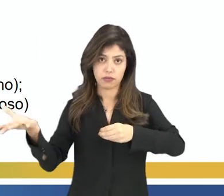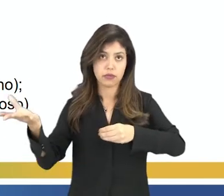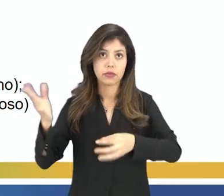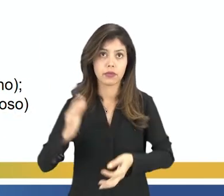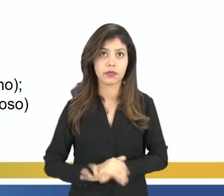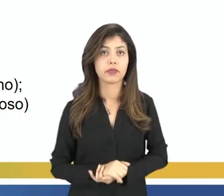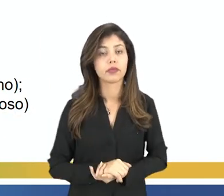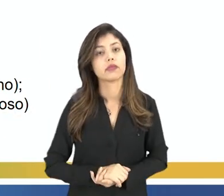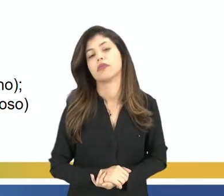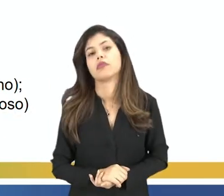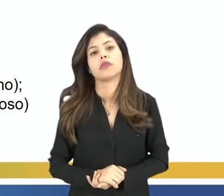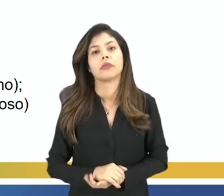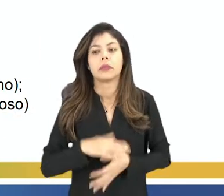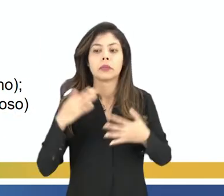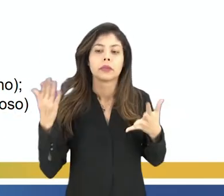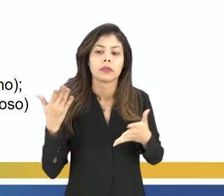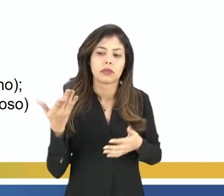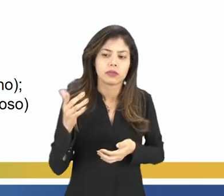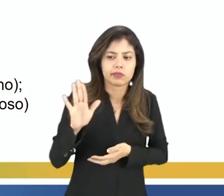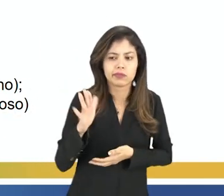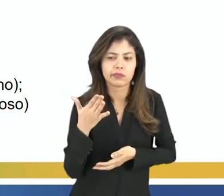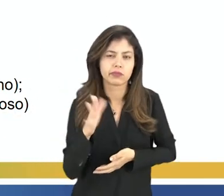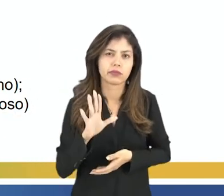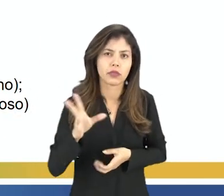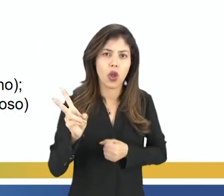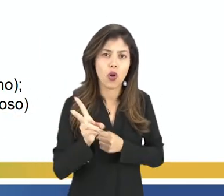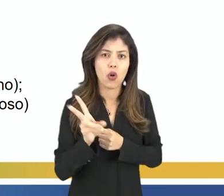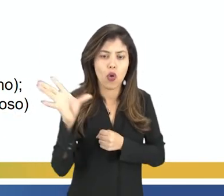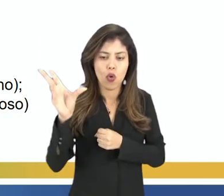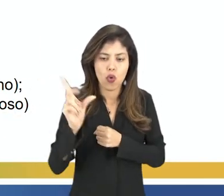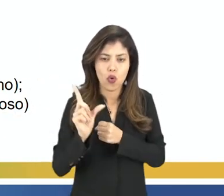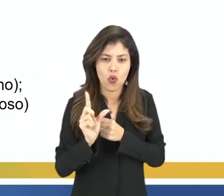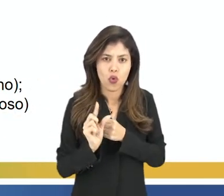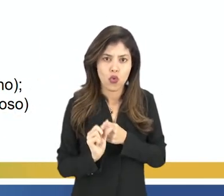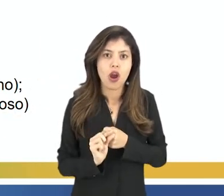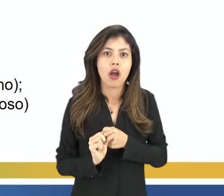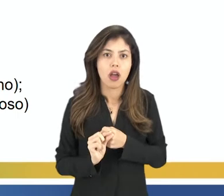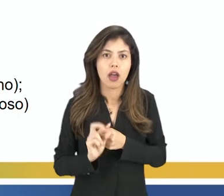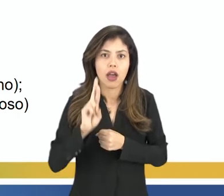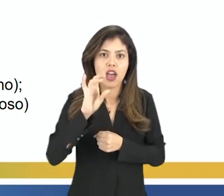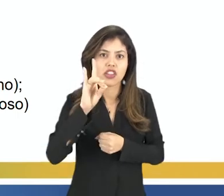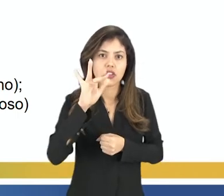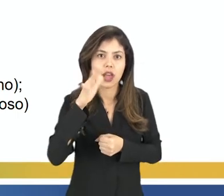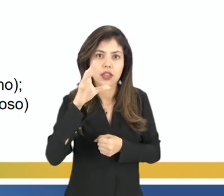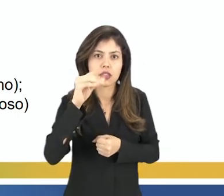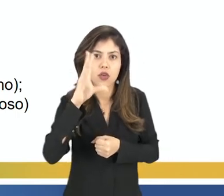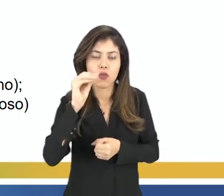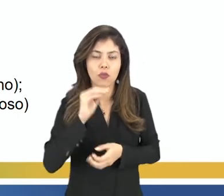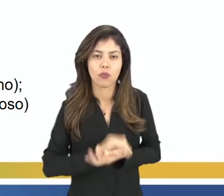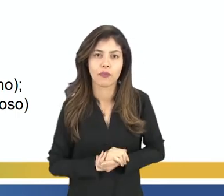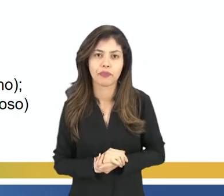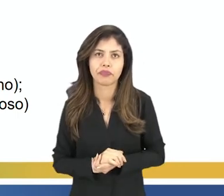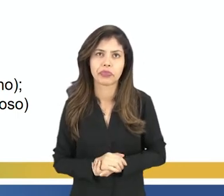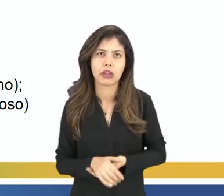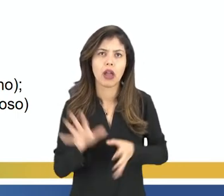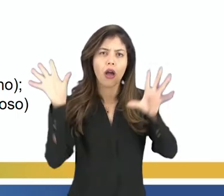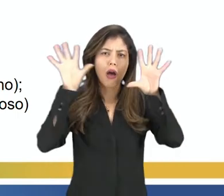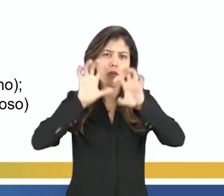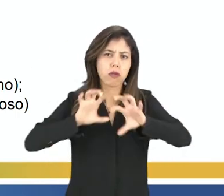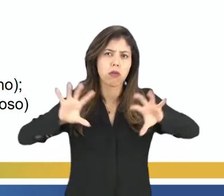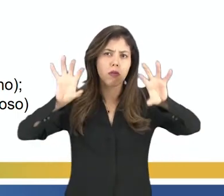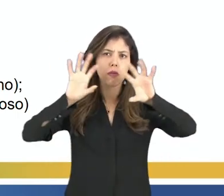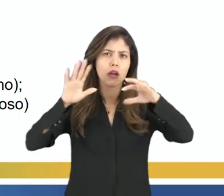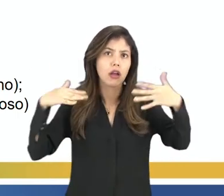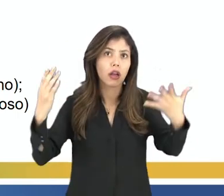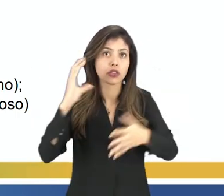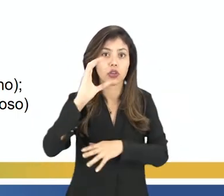fora tá então eles meu que estão retendo os gases o a radiação tá é que em casa e são